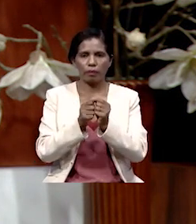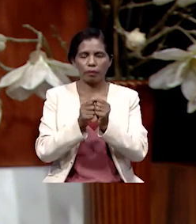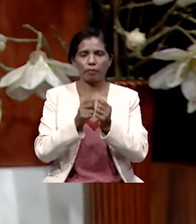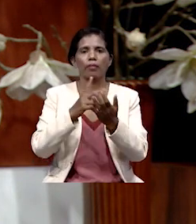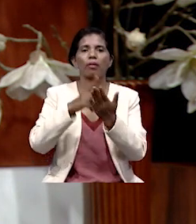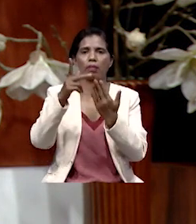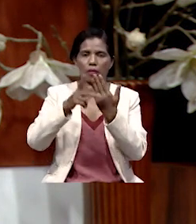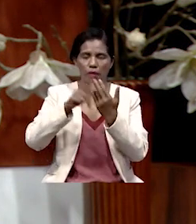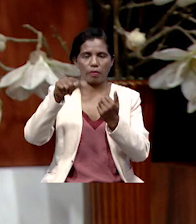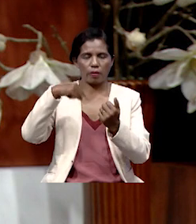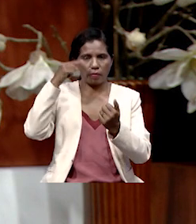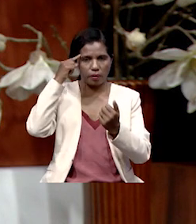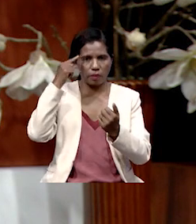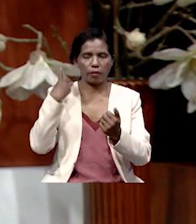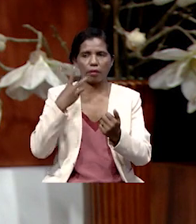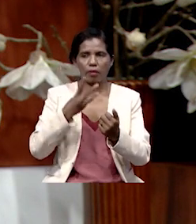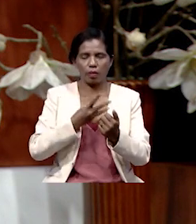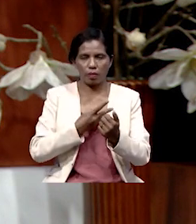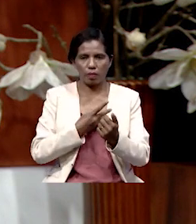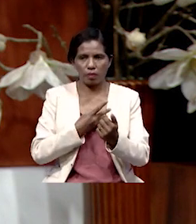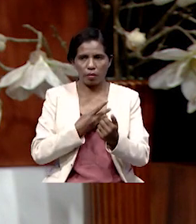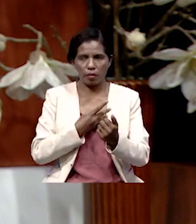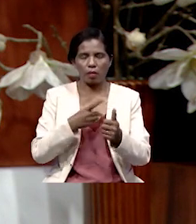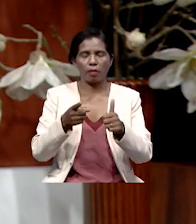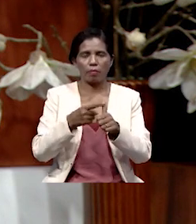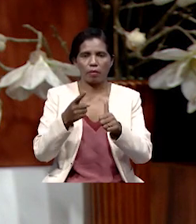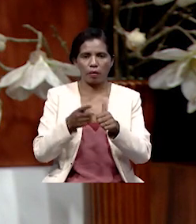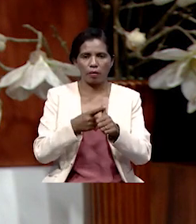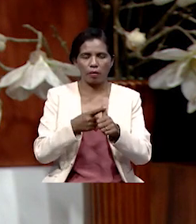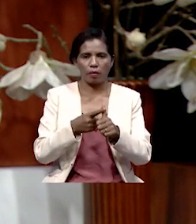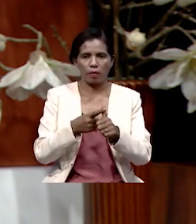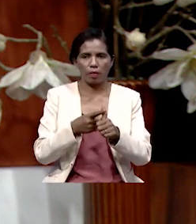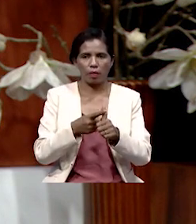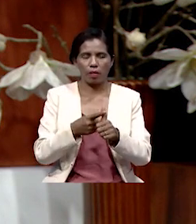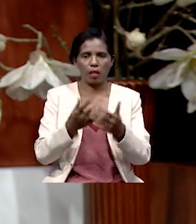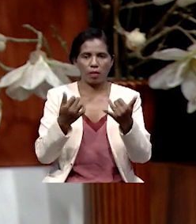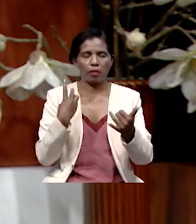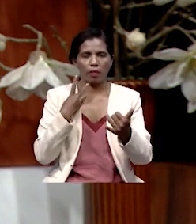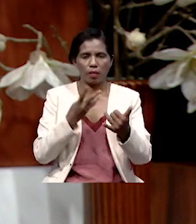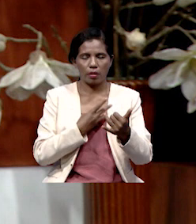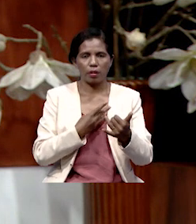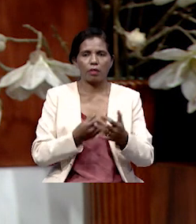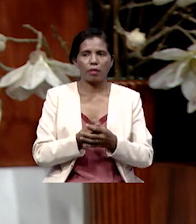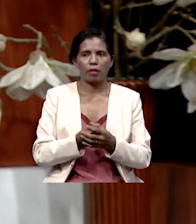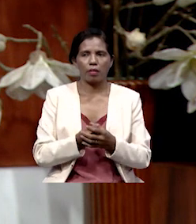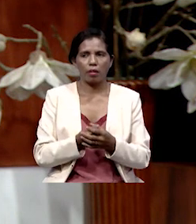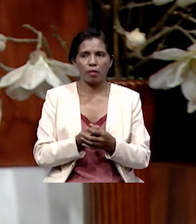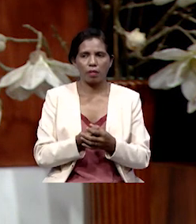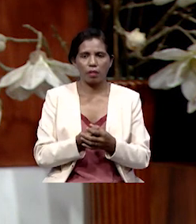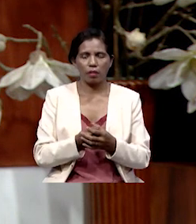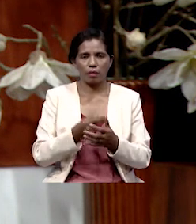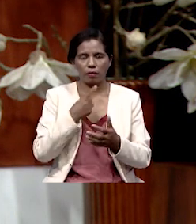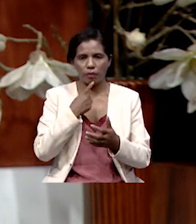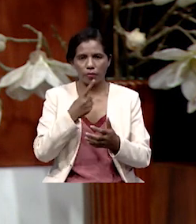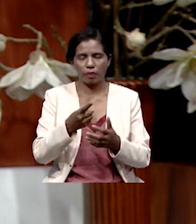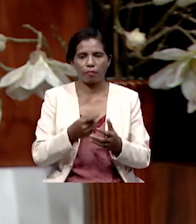programa governo ini ane be makita liu primeiro fase sexta básica e agora é sexta básica segundo ini an